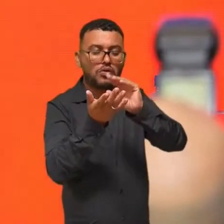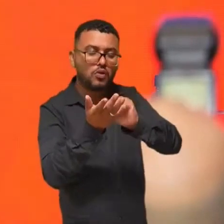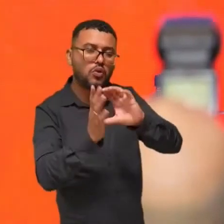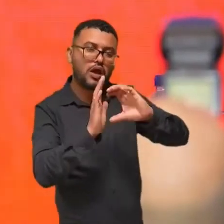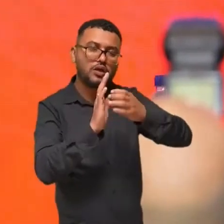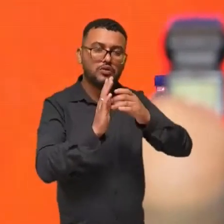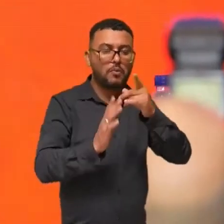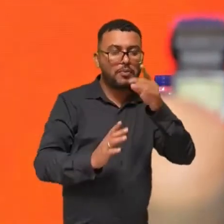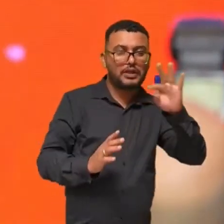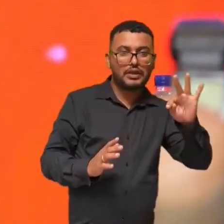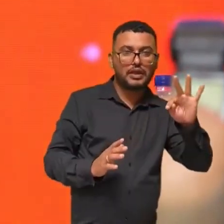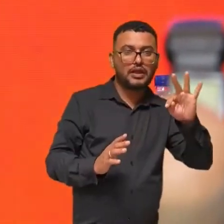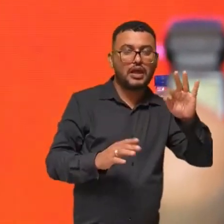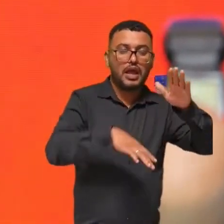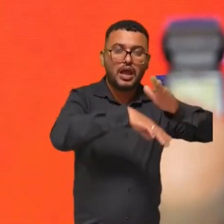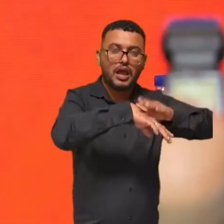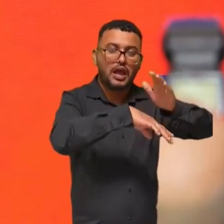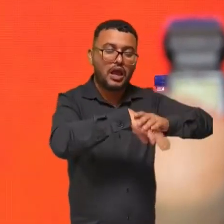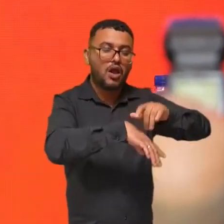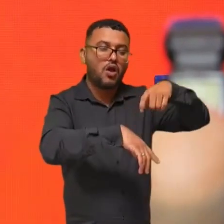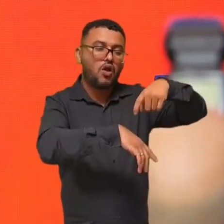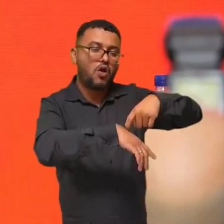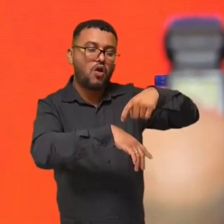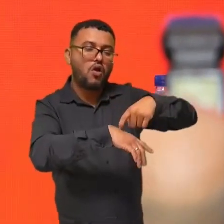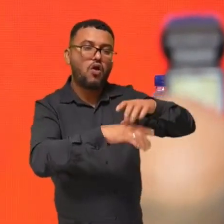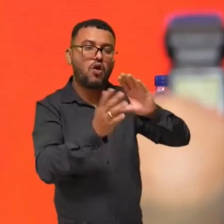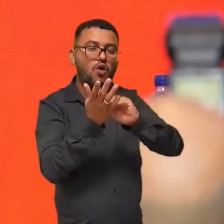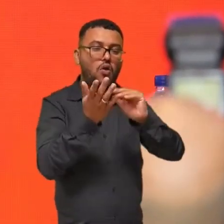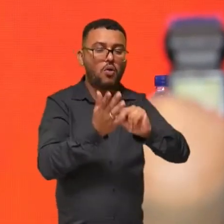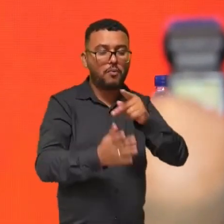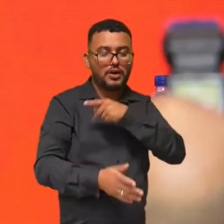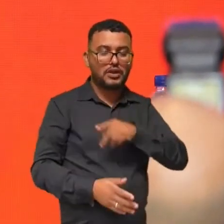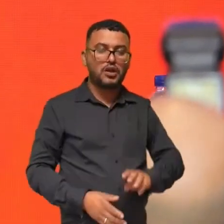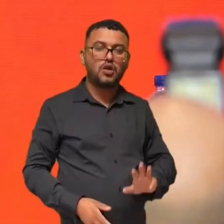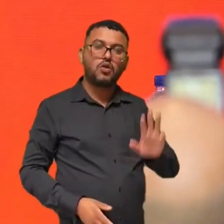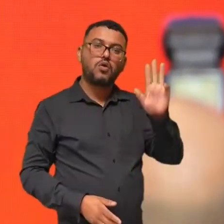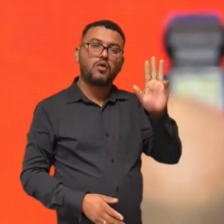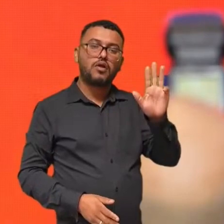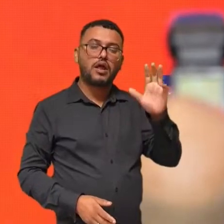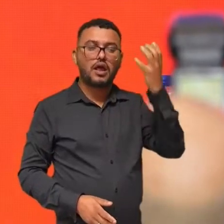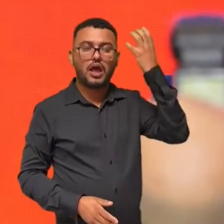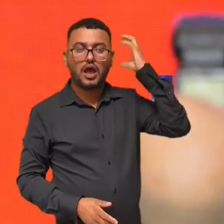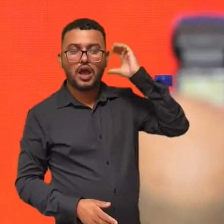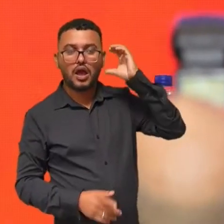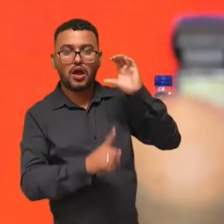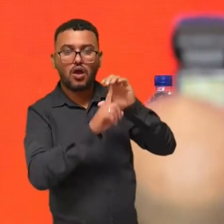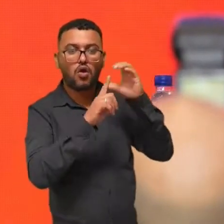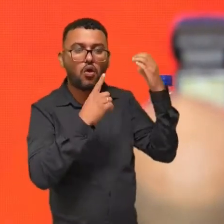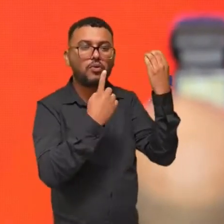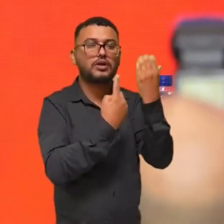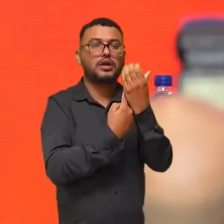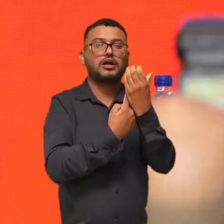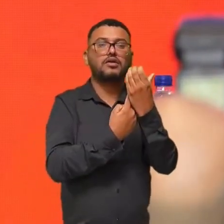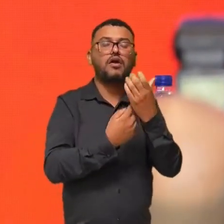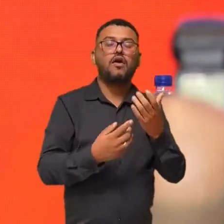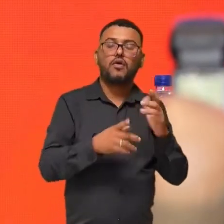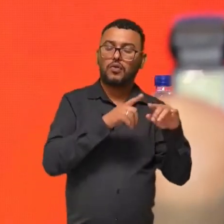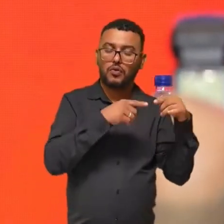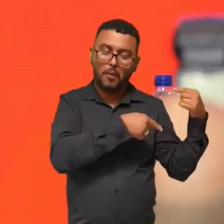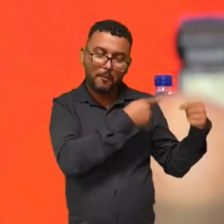aí relacionado ao presidente Lula, nas rádios comunitárias também. Então, a gente dialogou muito com as